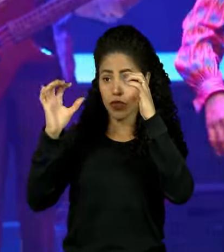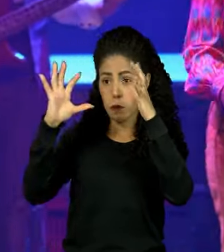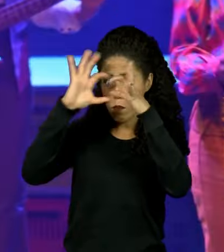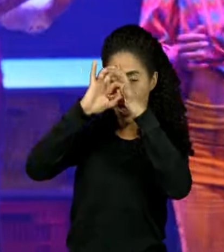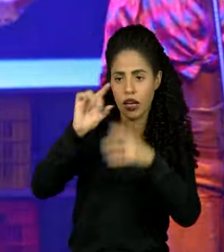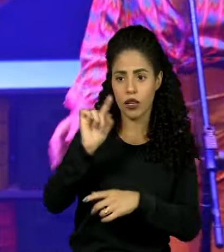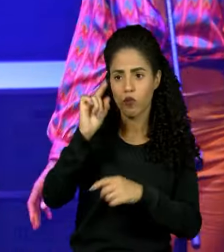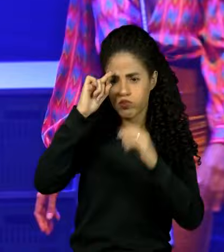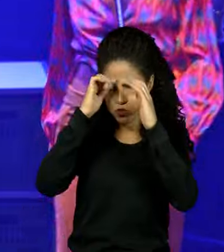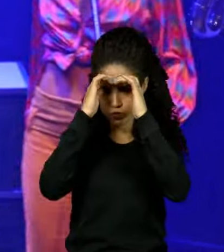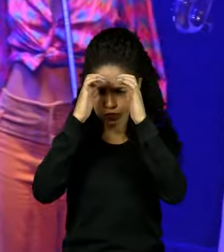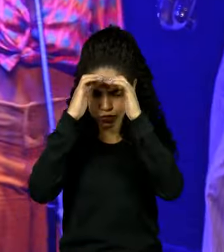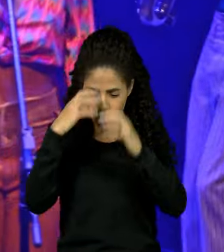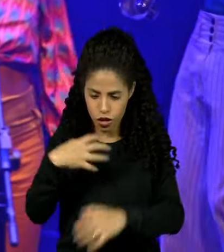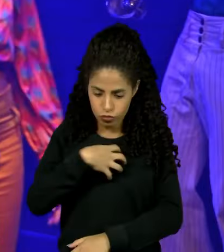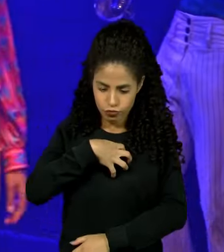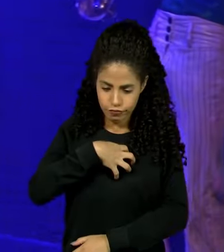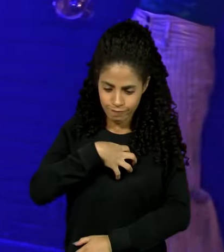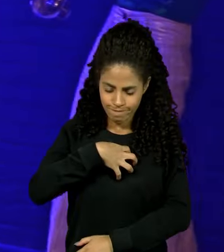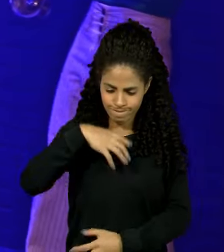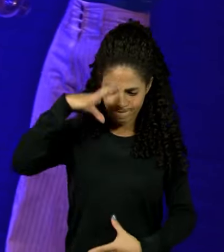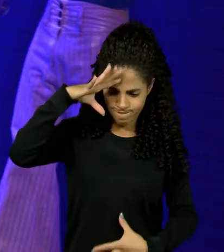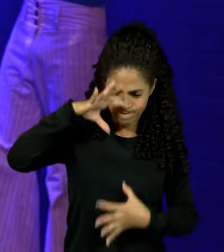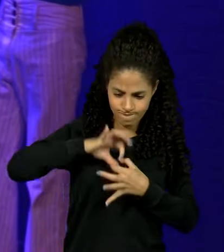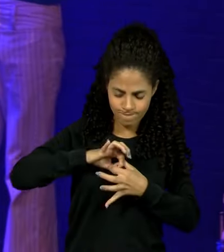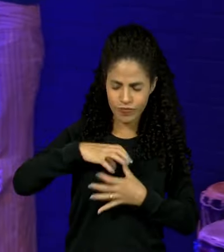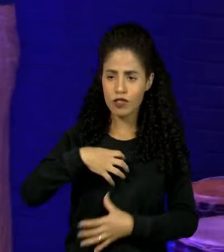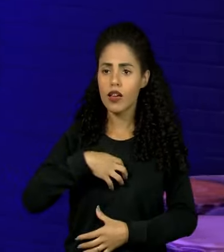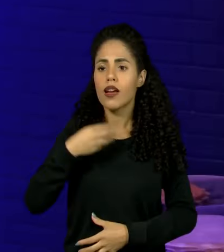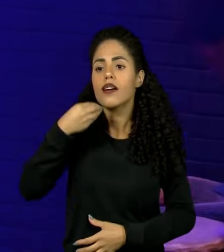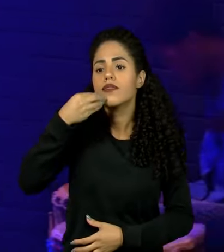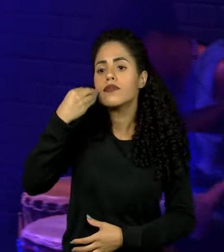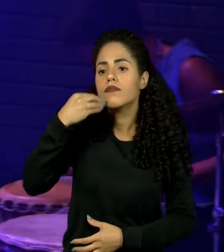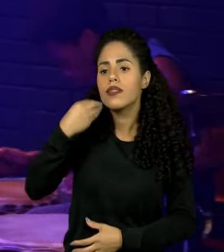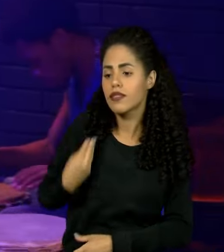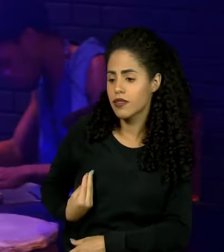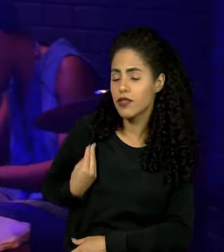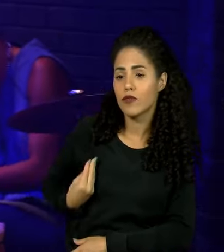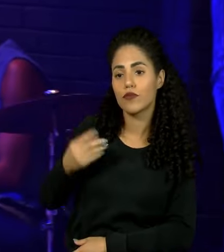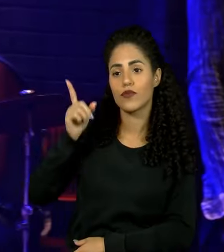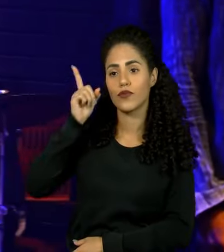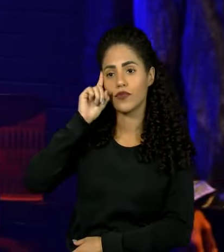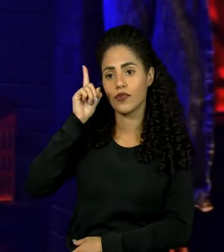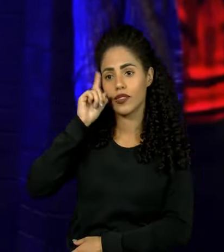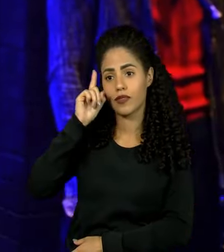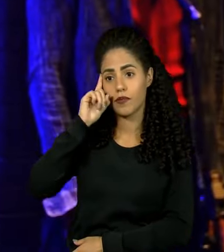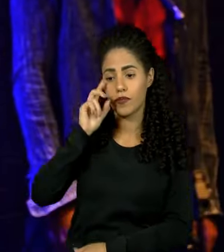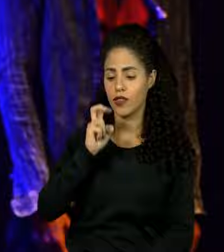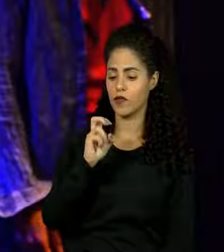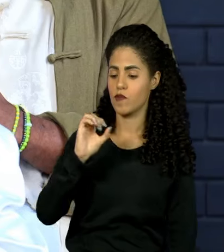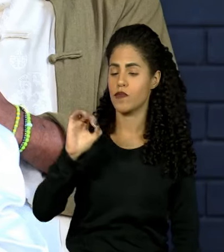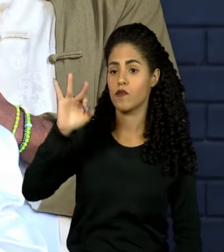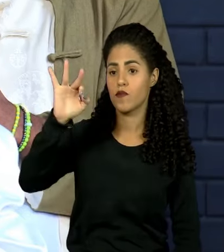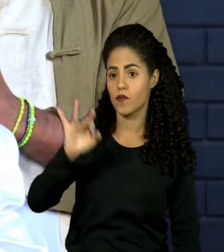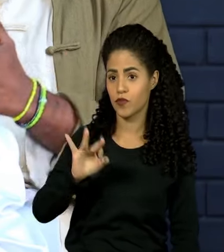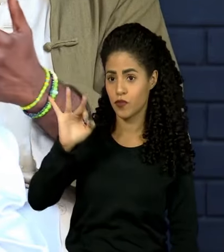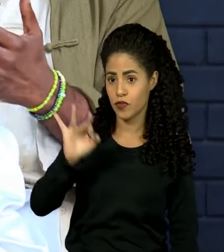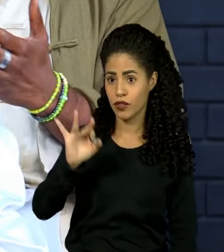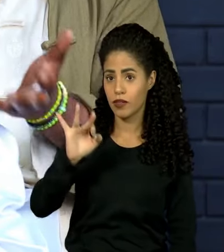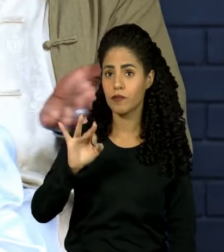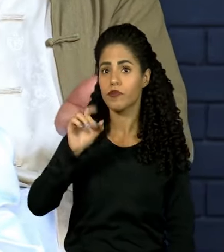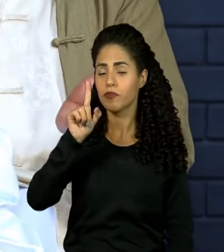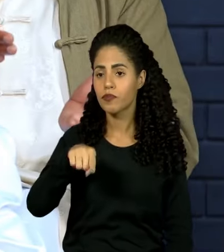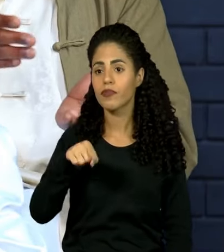associada ao sentimento à experiência né então 50% da